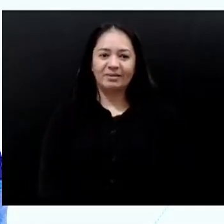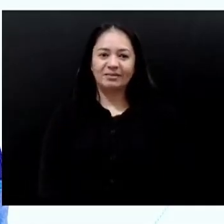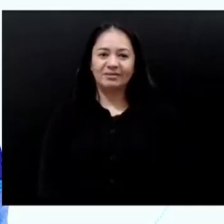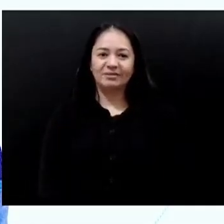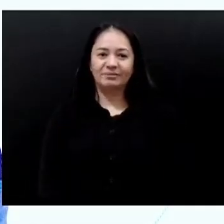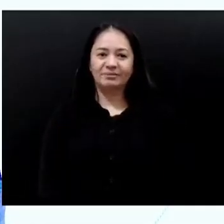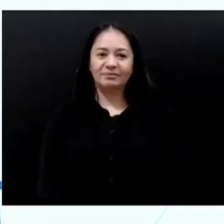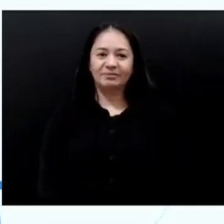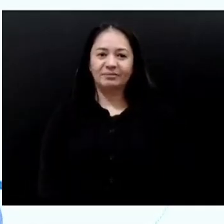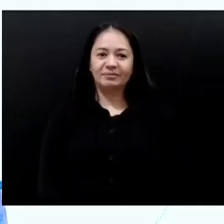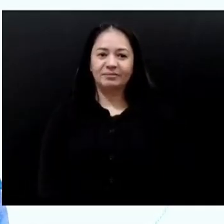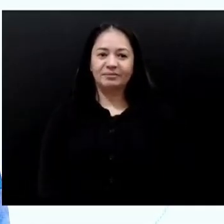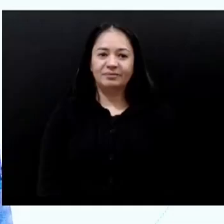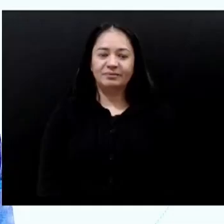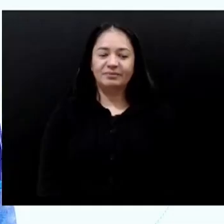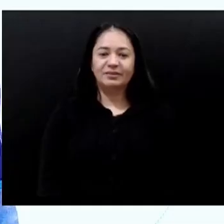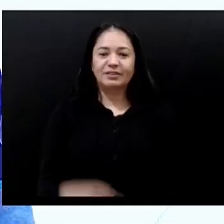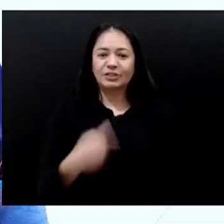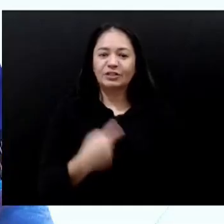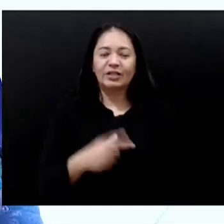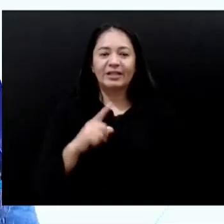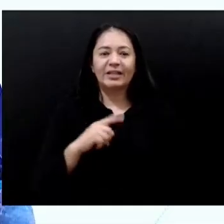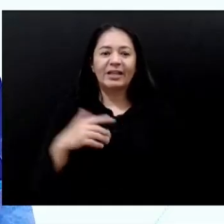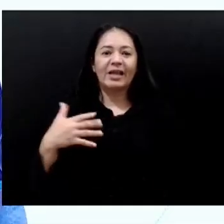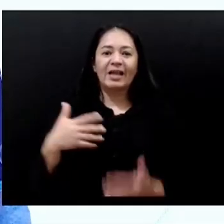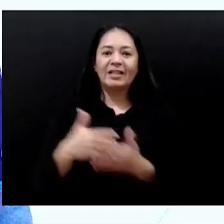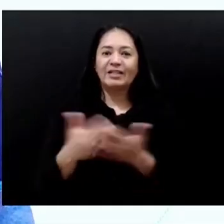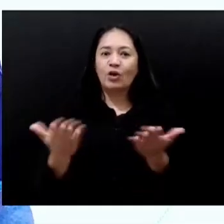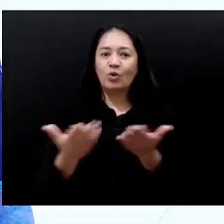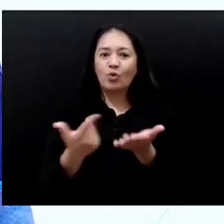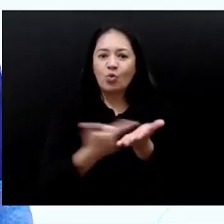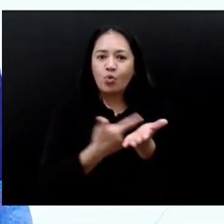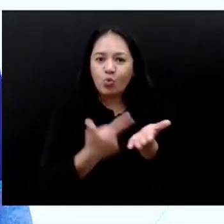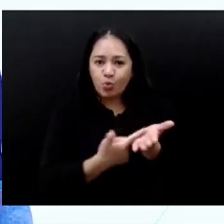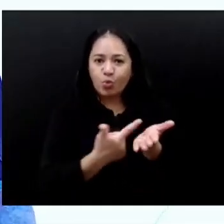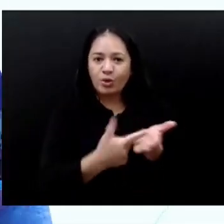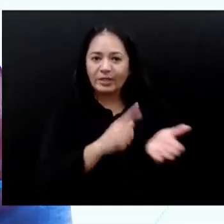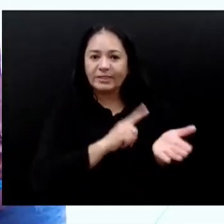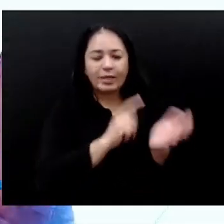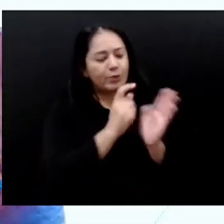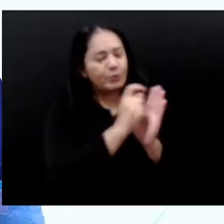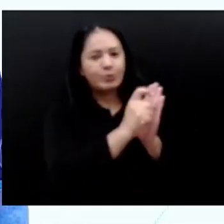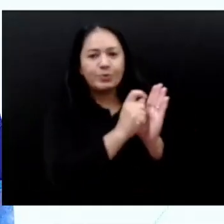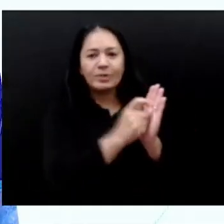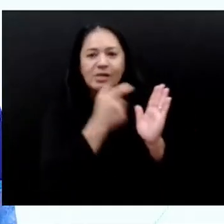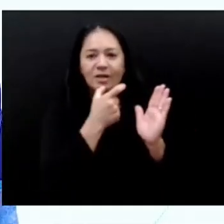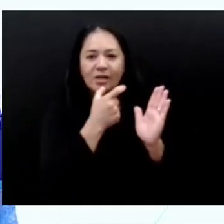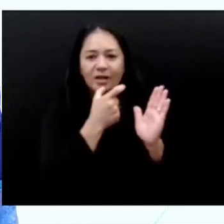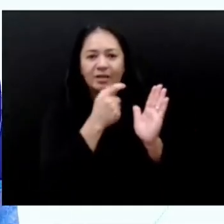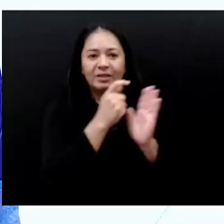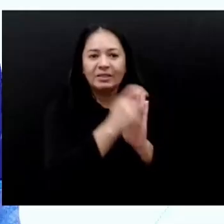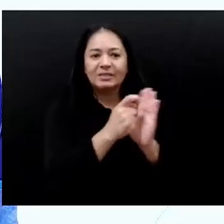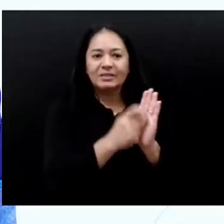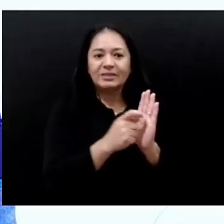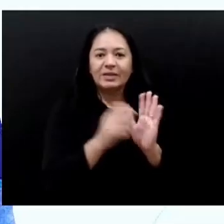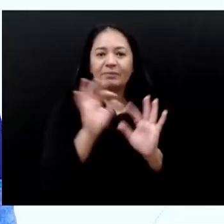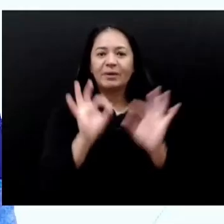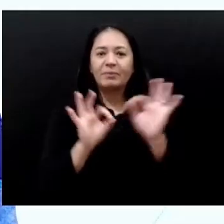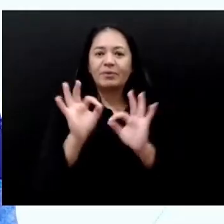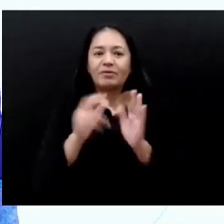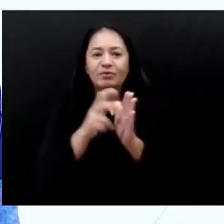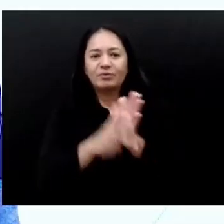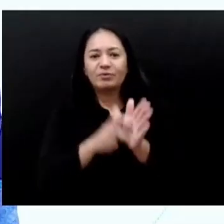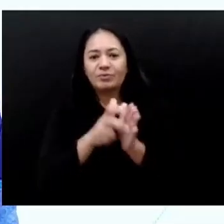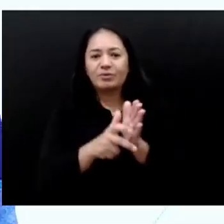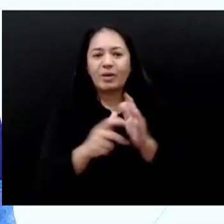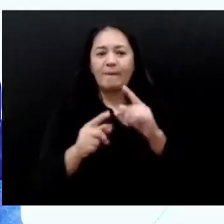E a gente tem até hoje os livros, todos escritos em inglês, que era para montar a locomotiva, porque vinha